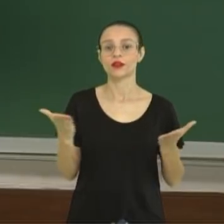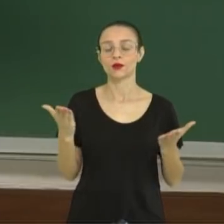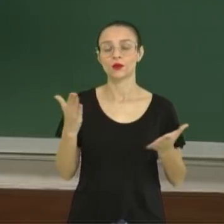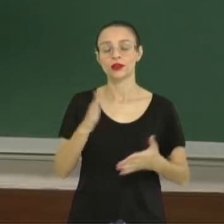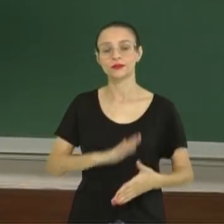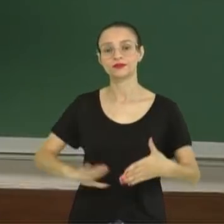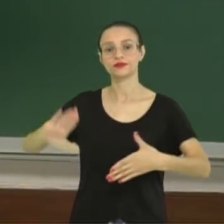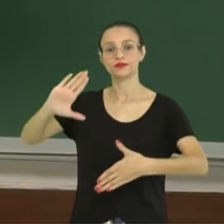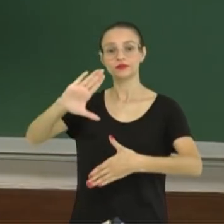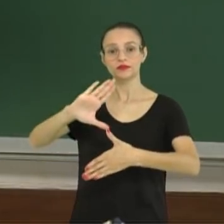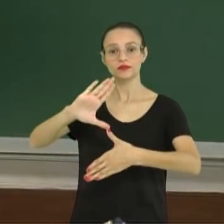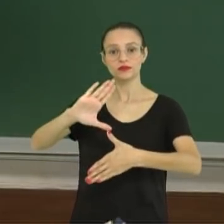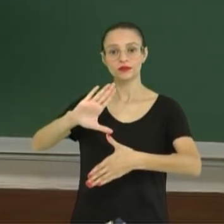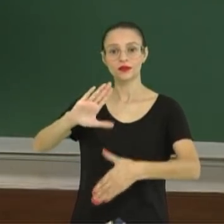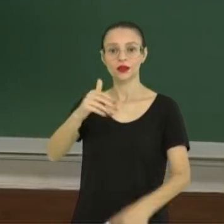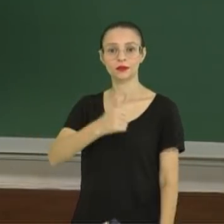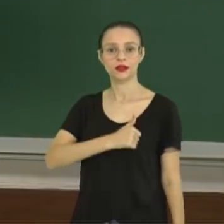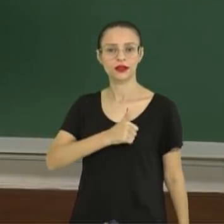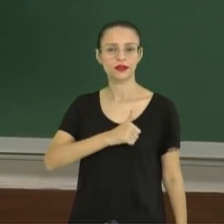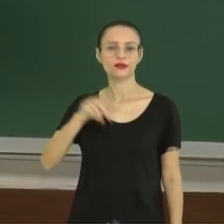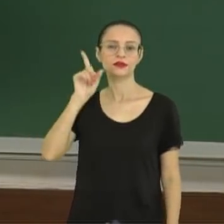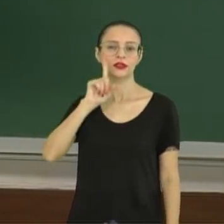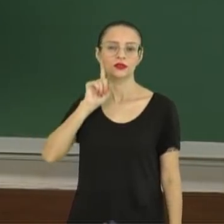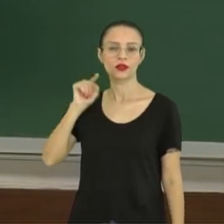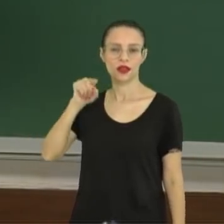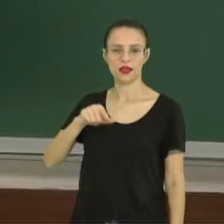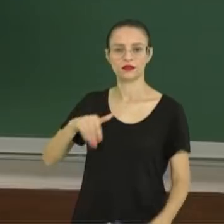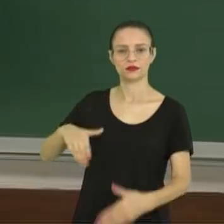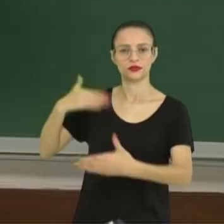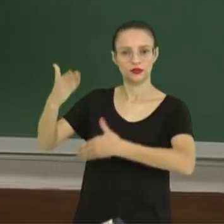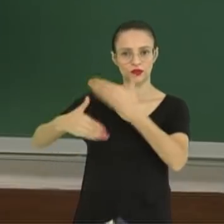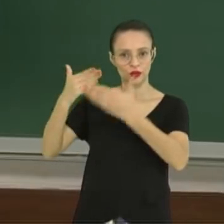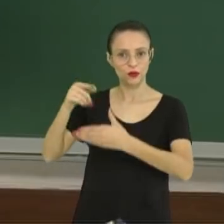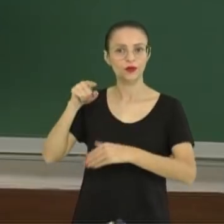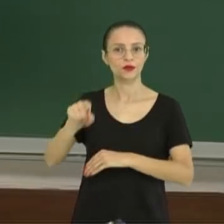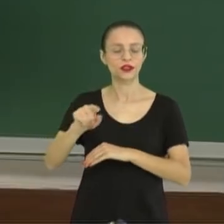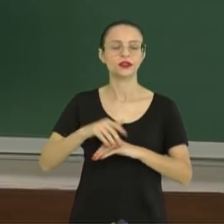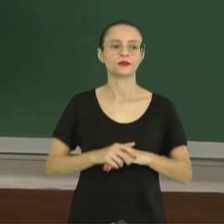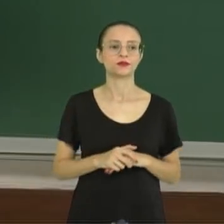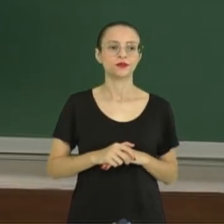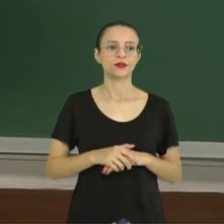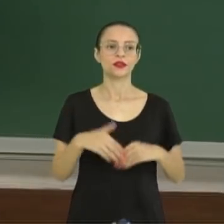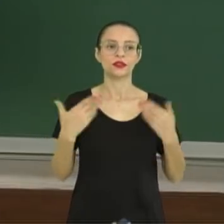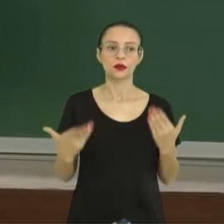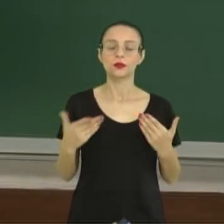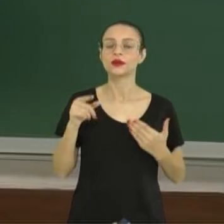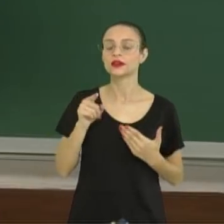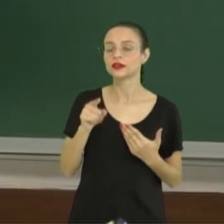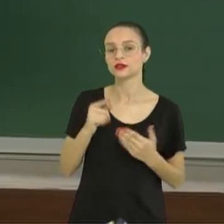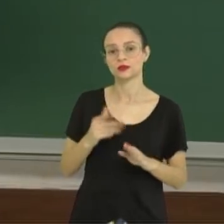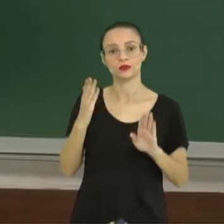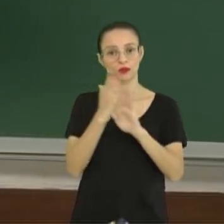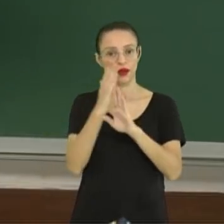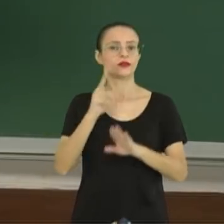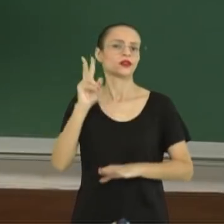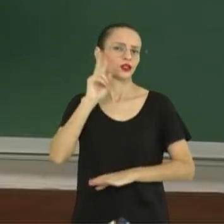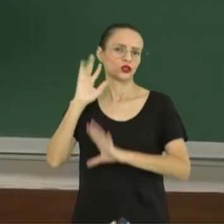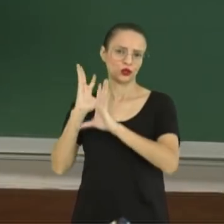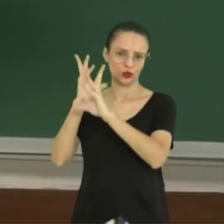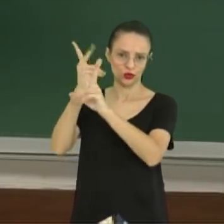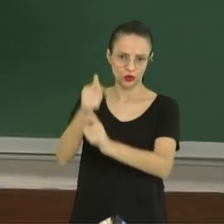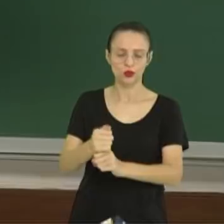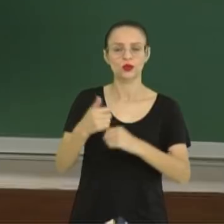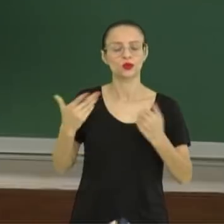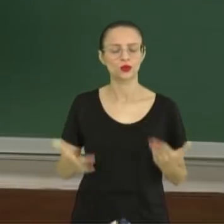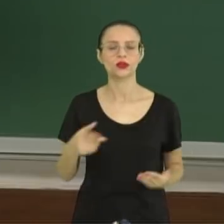Anglo-Saxônica, que é essa porção mais desenvolvida do subcontinente. Isso por questões até históricas, né? A gente